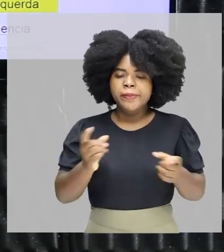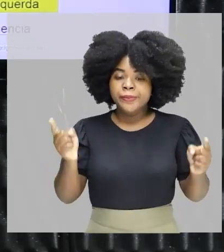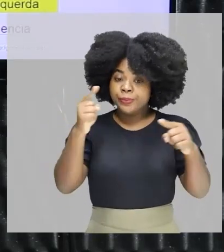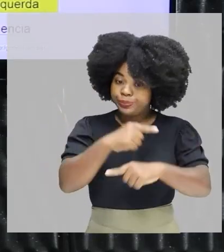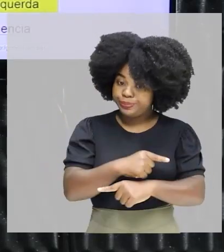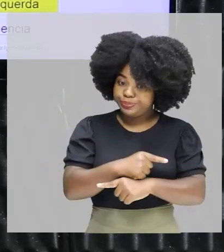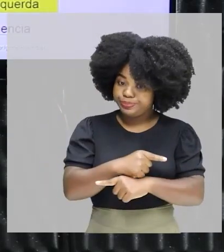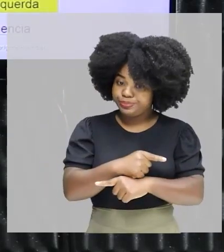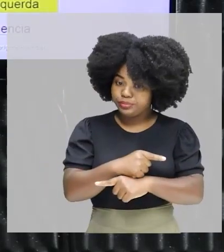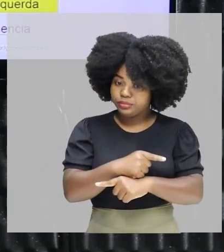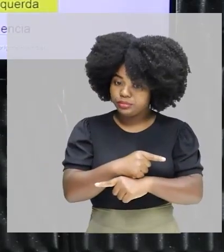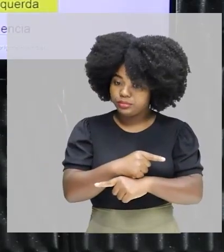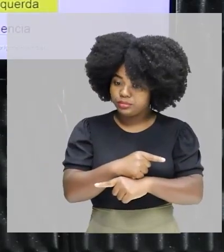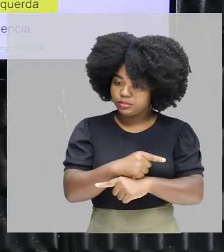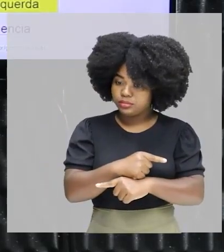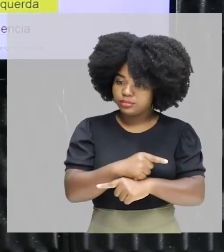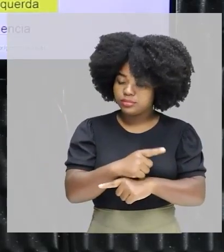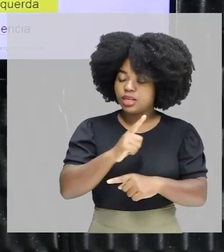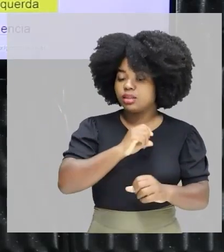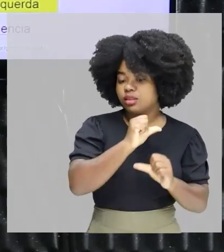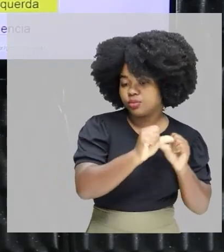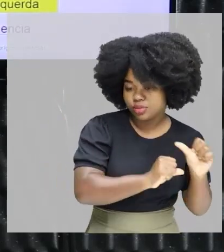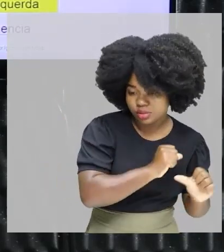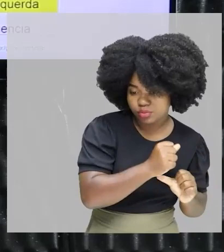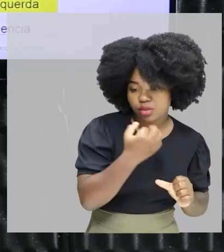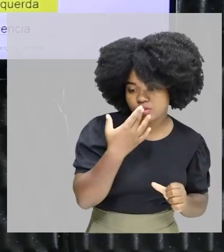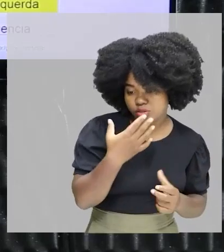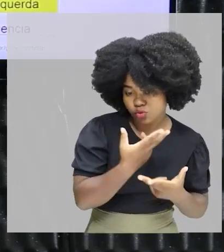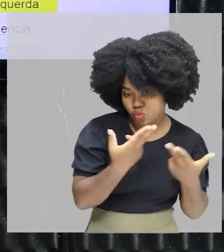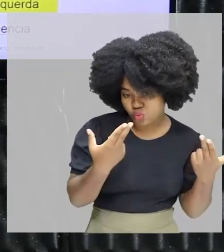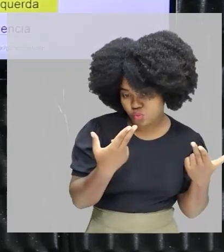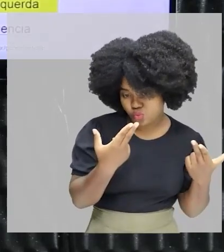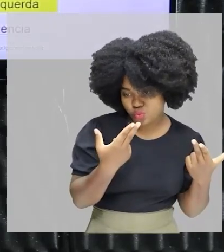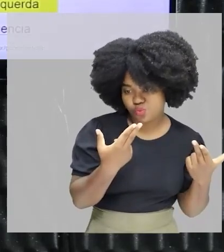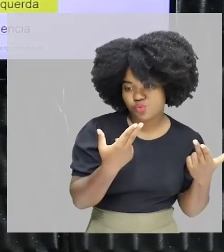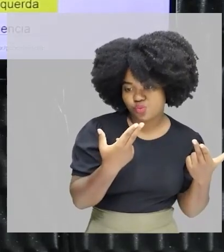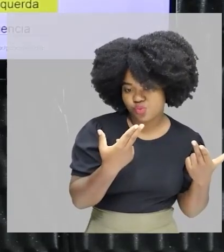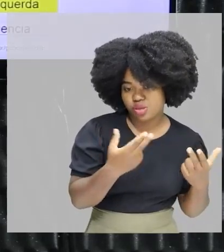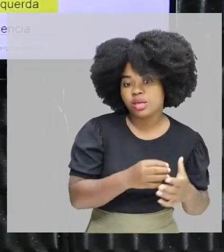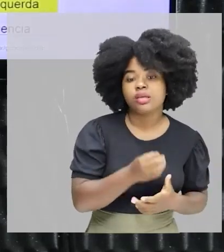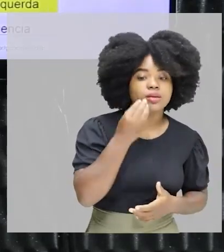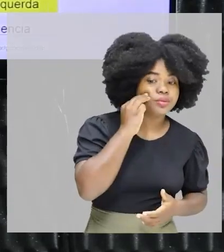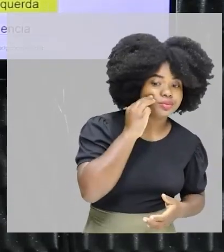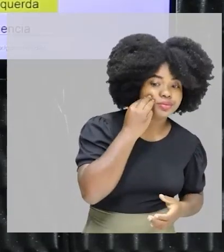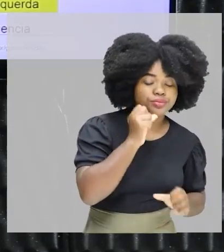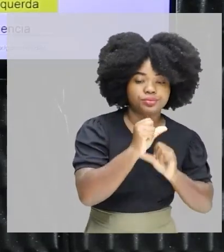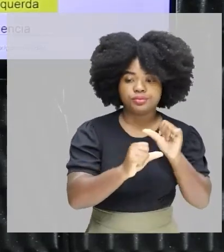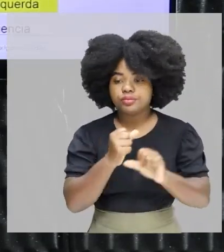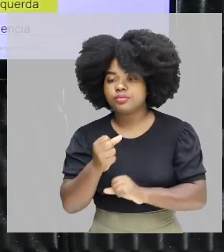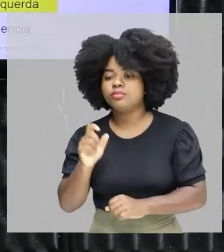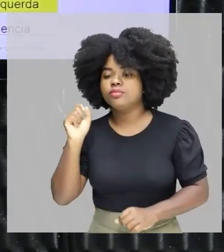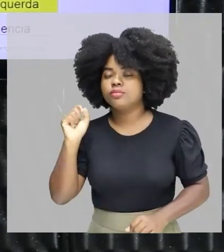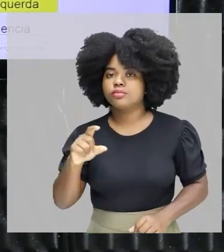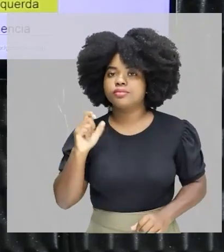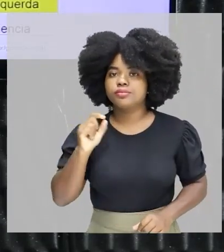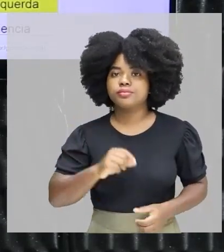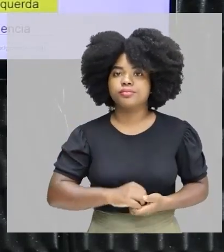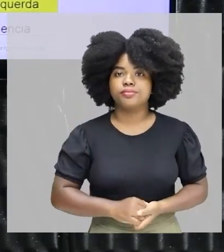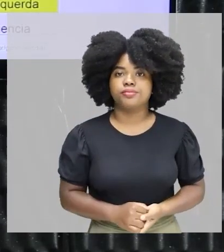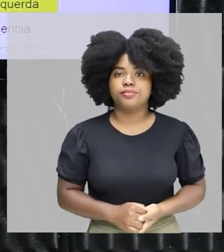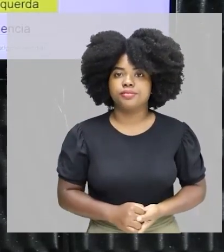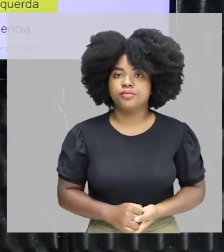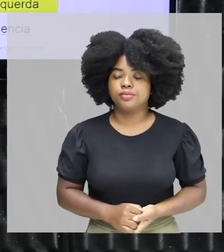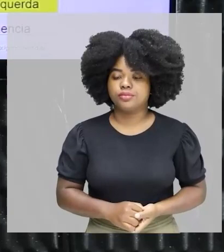contrário. Aí nós vamos ter a mudança de coloração, que agora está rosa, vai para a coloração